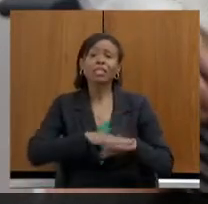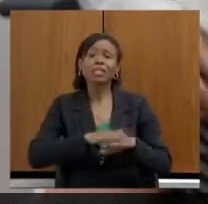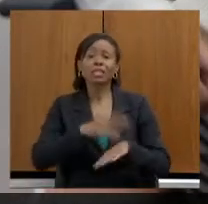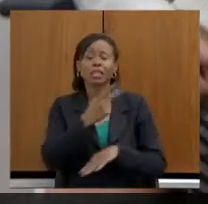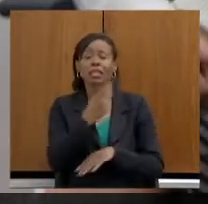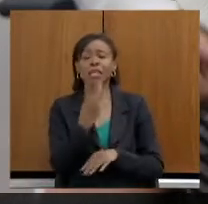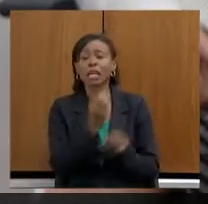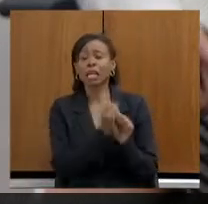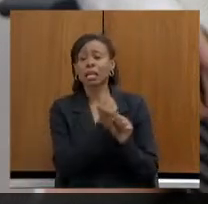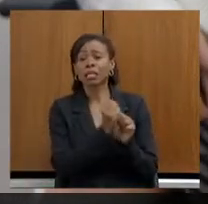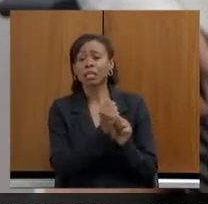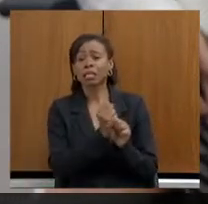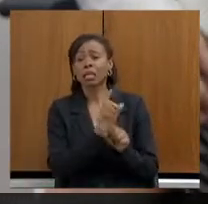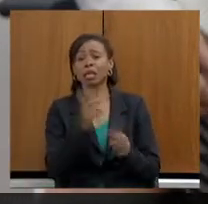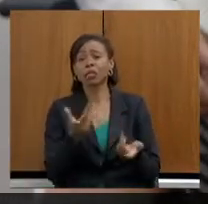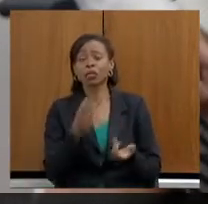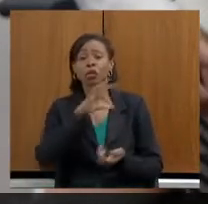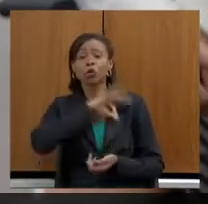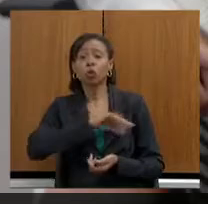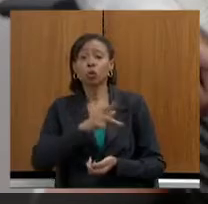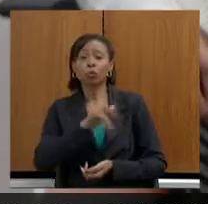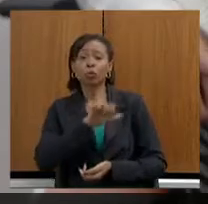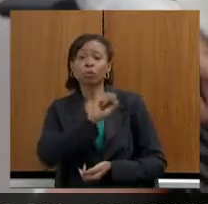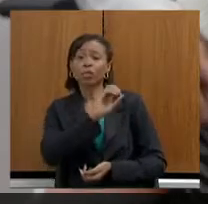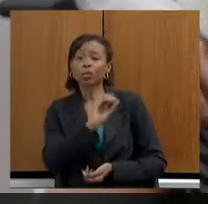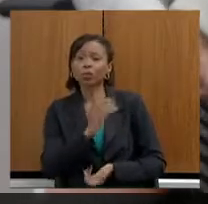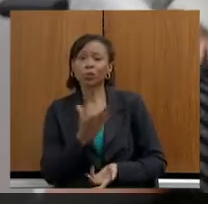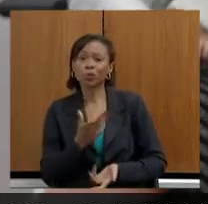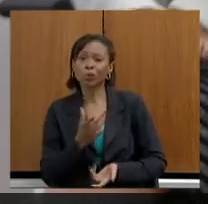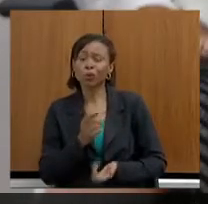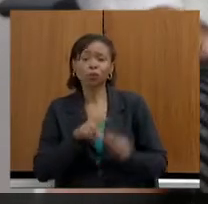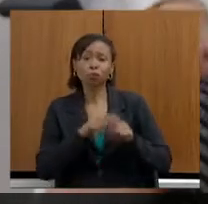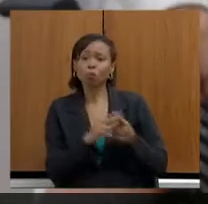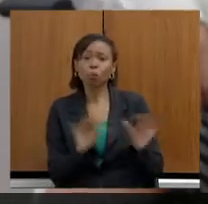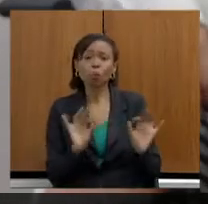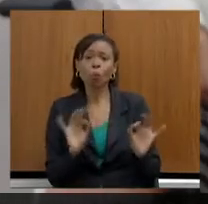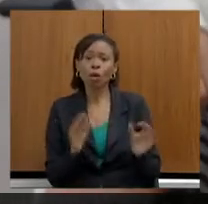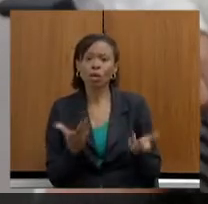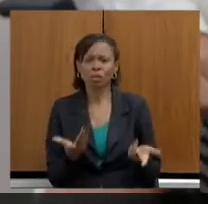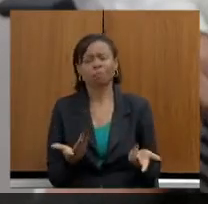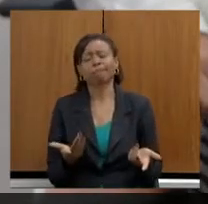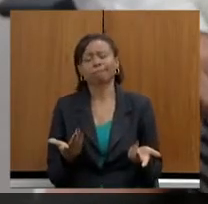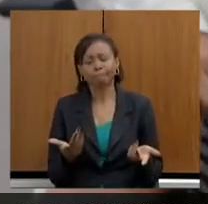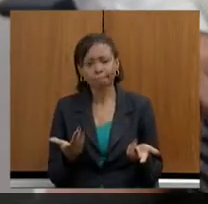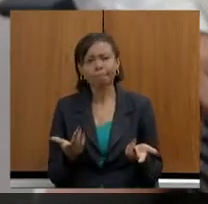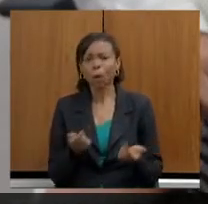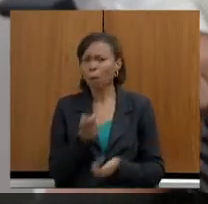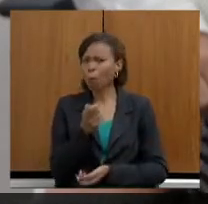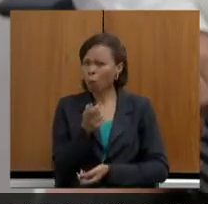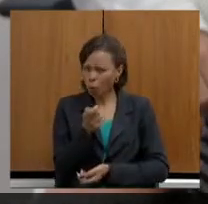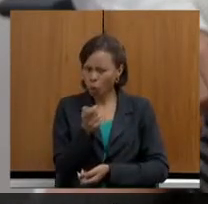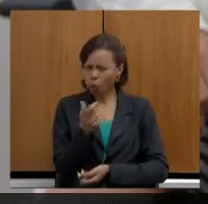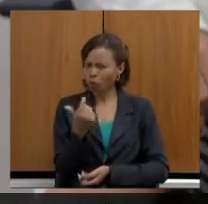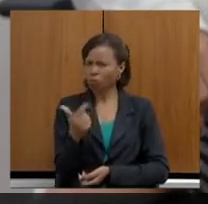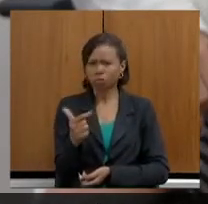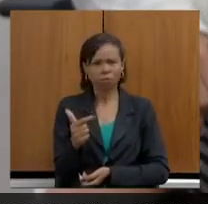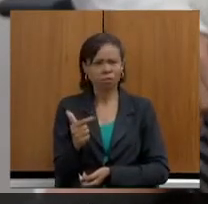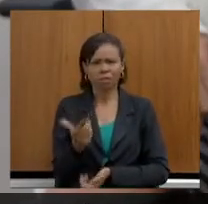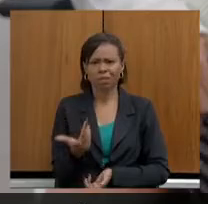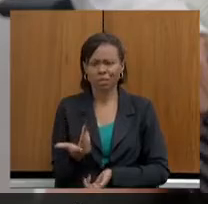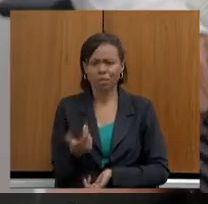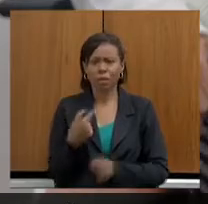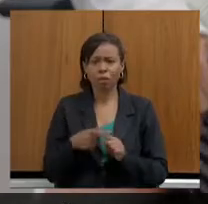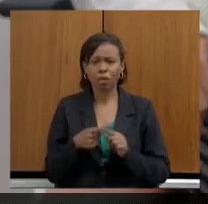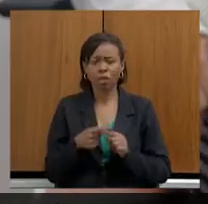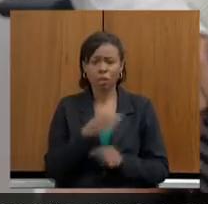à ao reajuste do piso salarial profissional gente não é pouca coisa nós estamos o congelamento que o Governo está